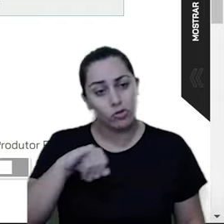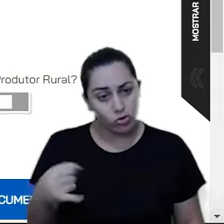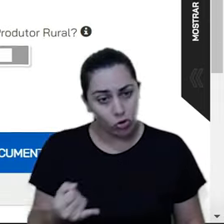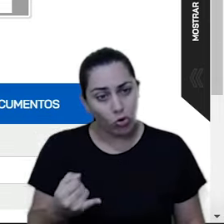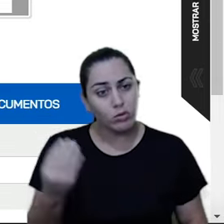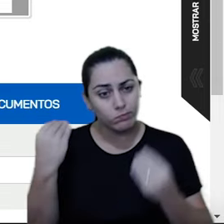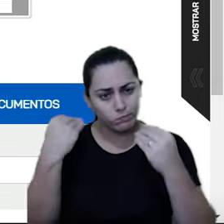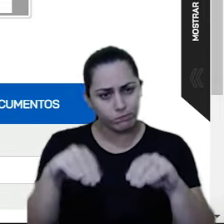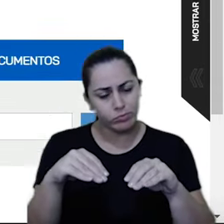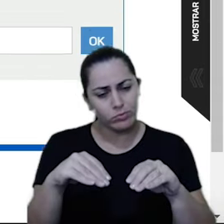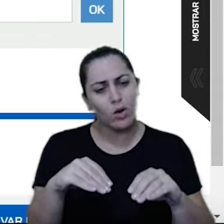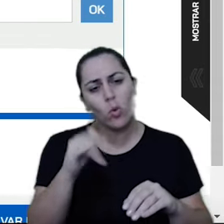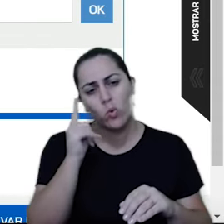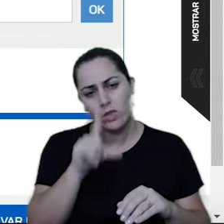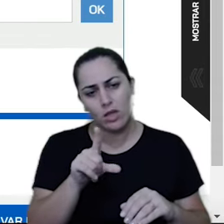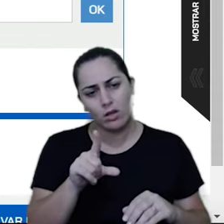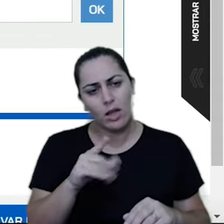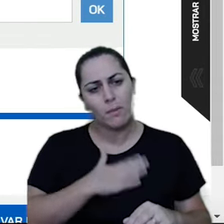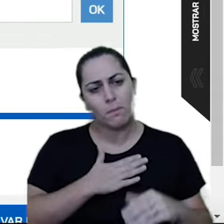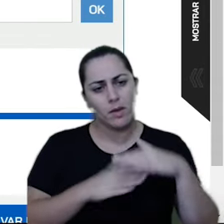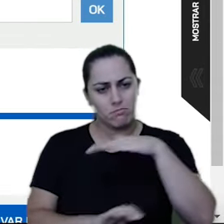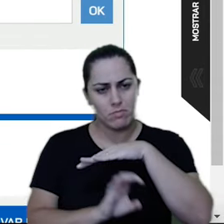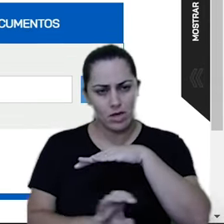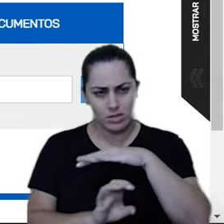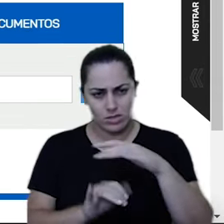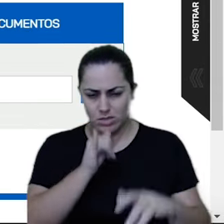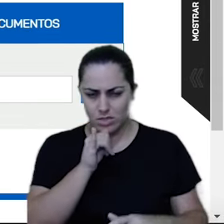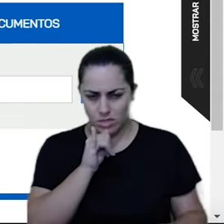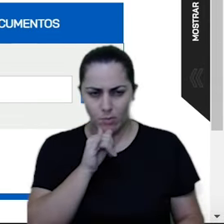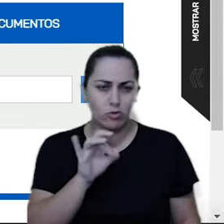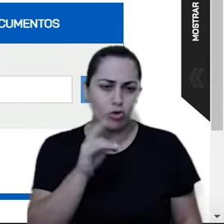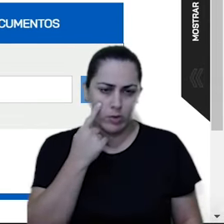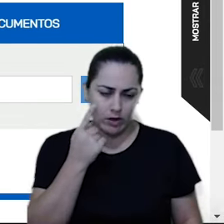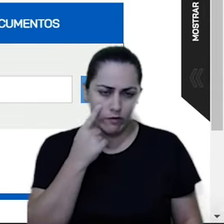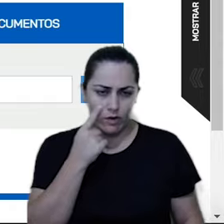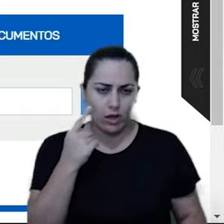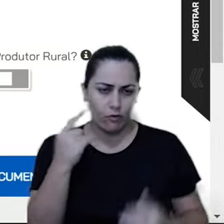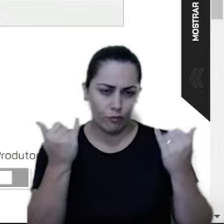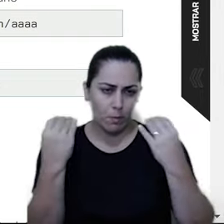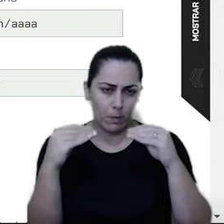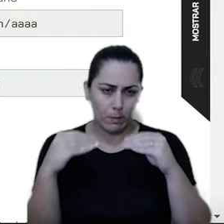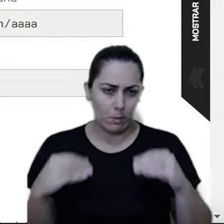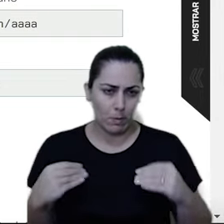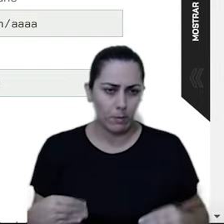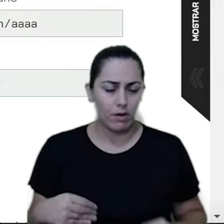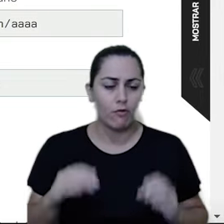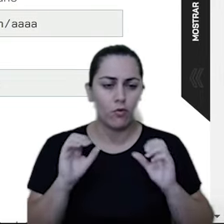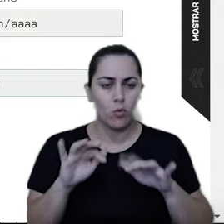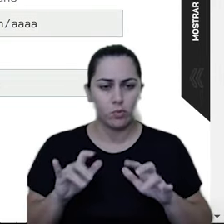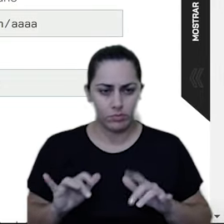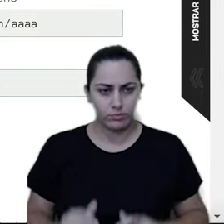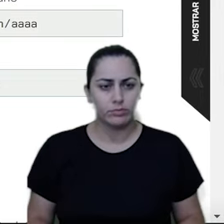CNPJ aqui por exemplo eu vou inserir aqui na minha própria empresa que tá ali como emitente só pra gente ver ele carregar a informação ele vai trazer